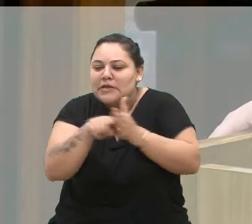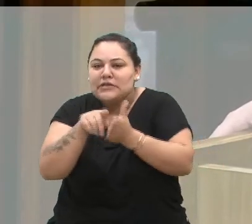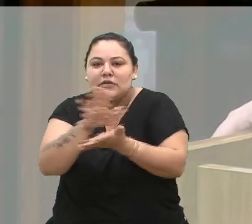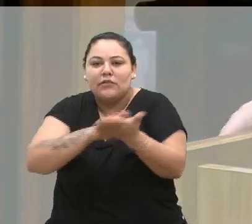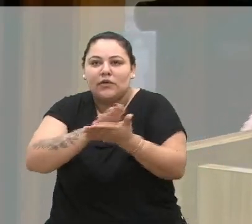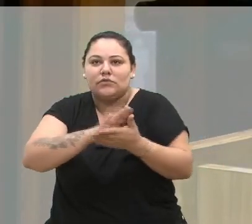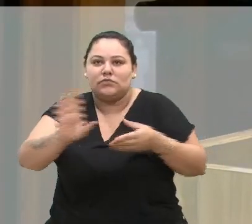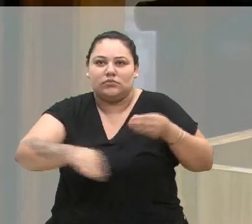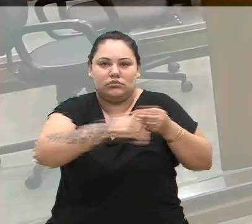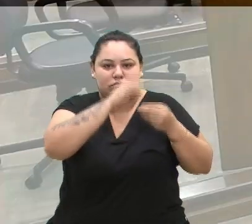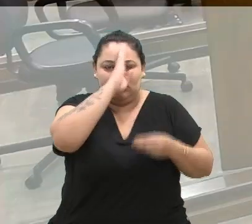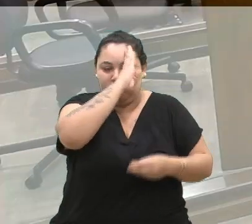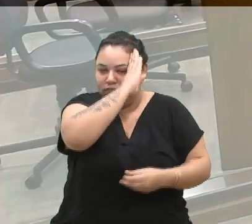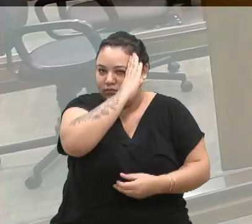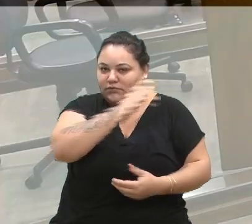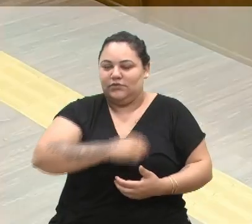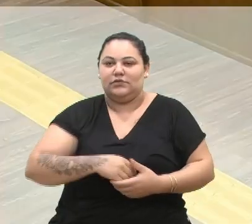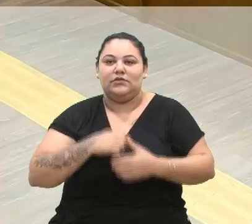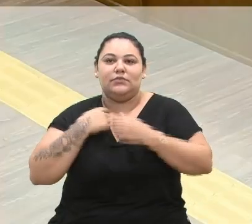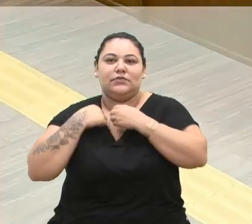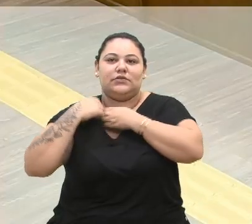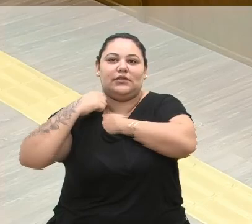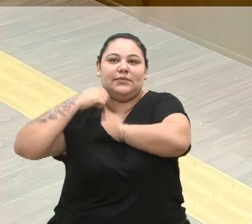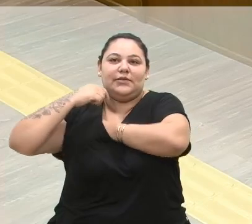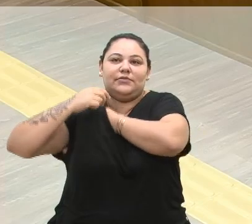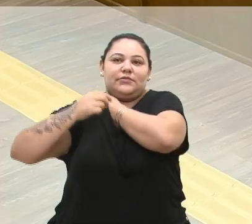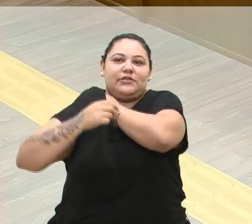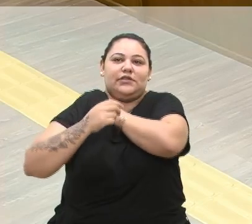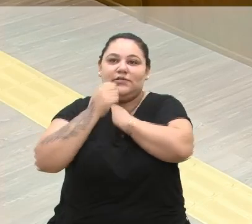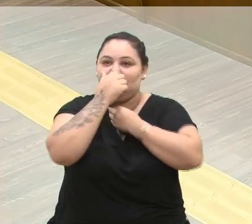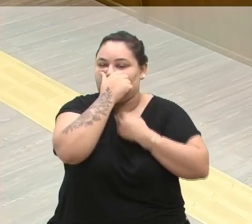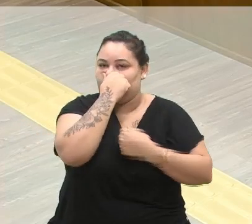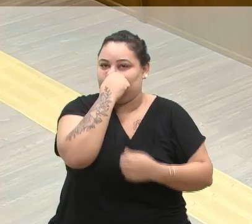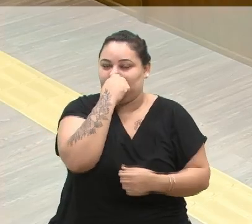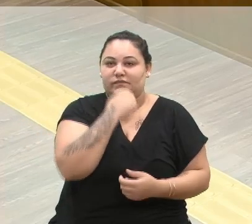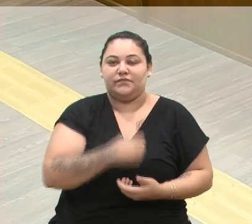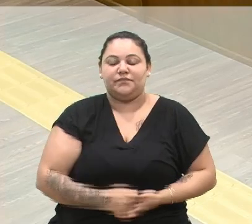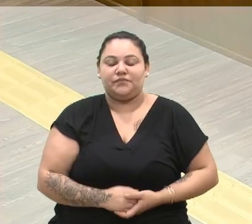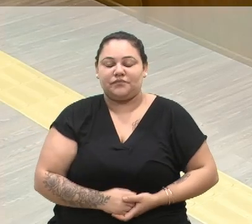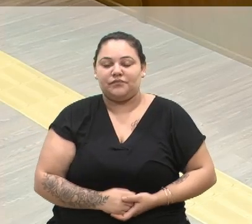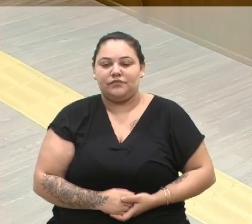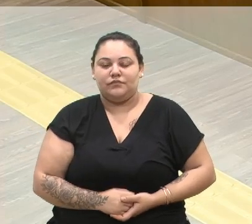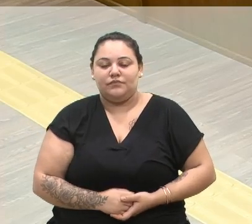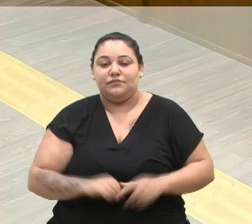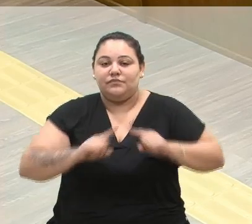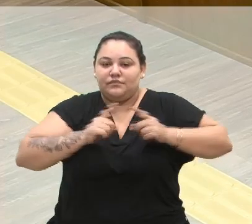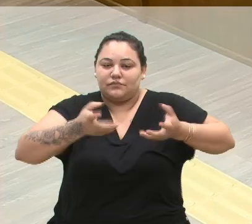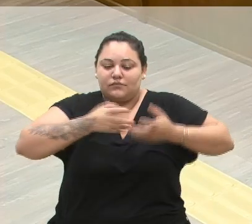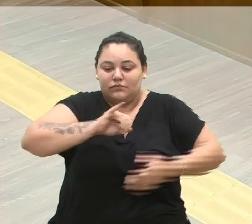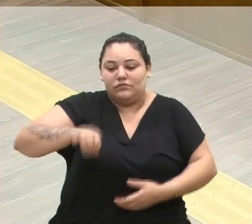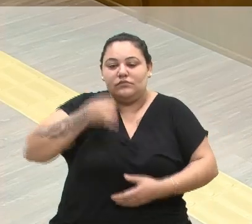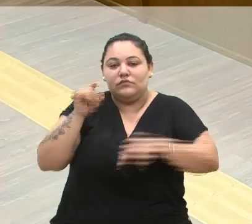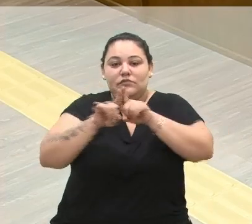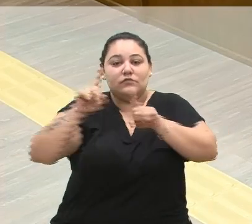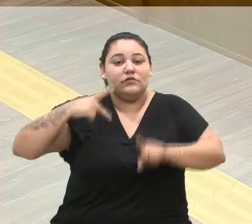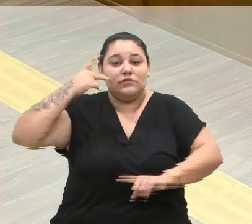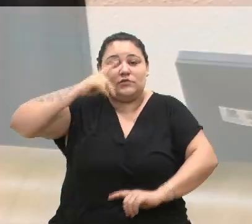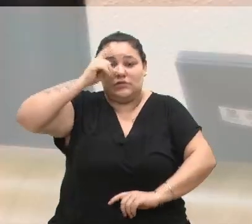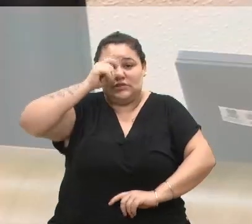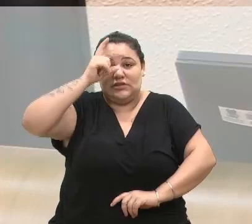Bressan. Obrigado pela parte, vereador Bortola. Mas eu já pego o gancho do vereador Schalco, que falou